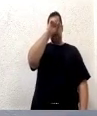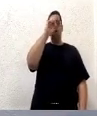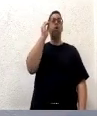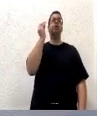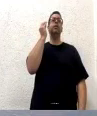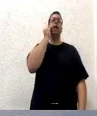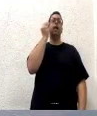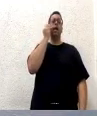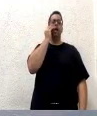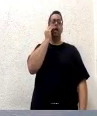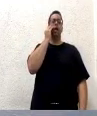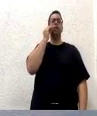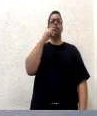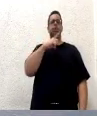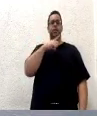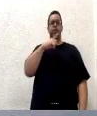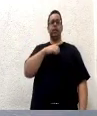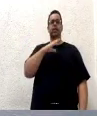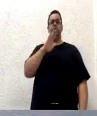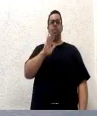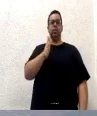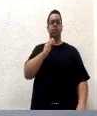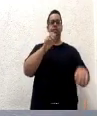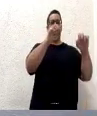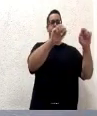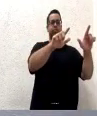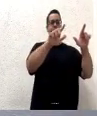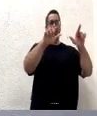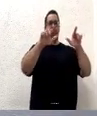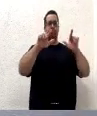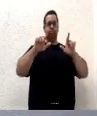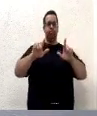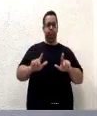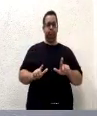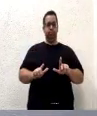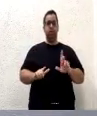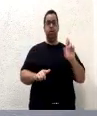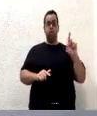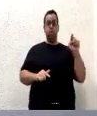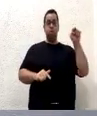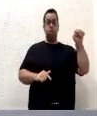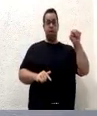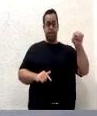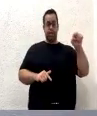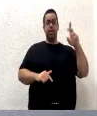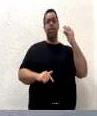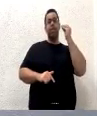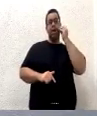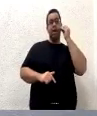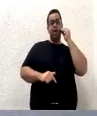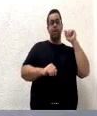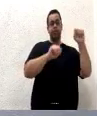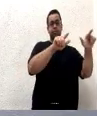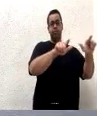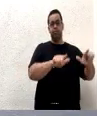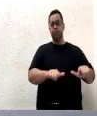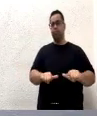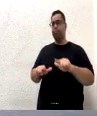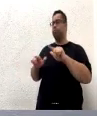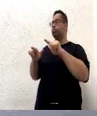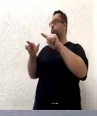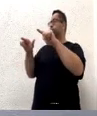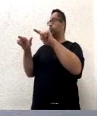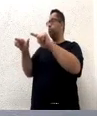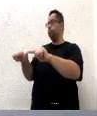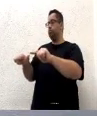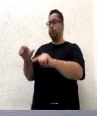a esse teste. E essa ficha vem para nós, vem para a vigilância epidemiológica, para a mão da Nayara, quase que em tempo real, os